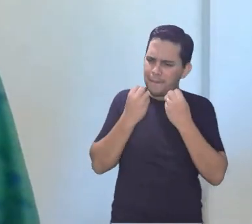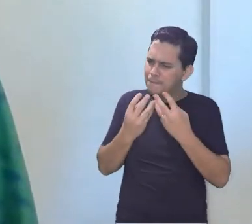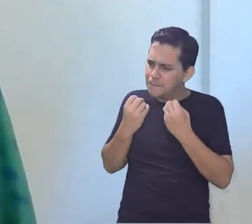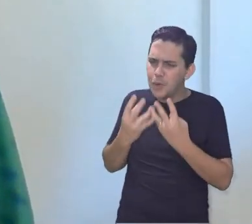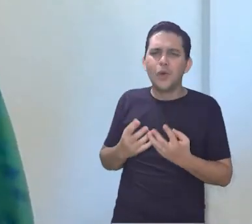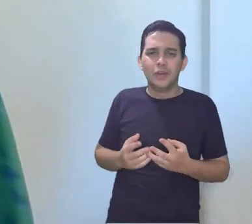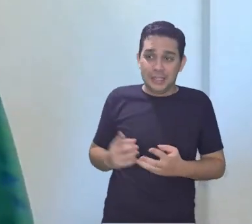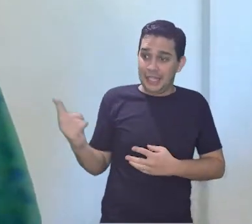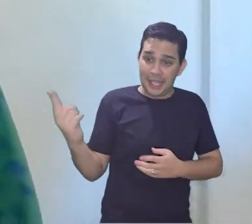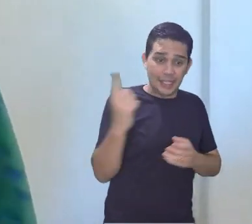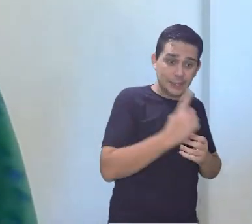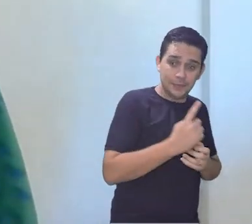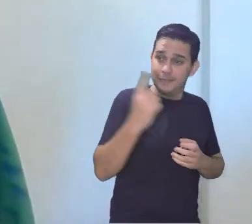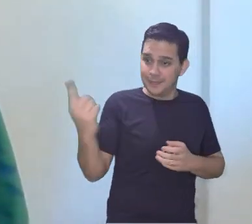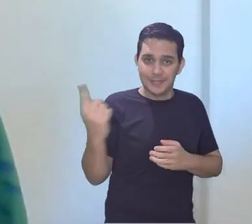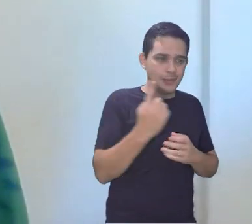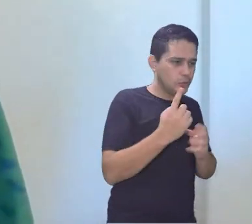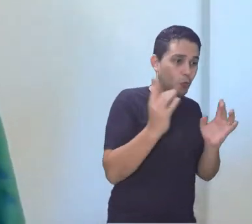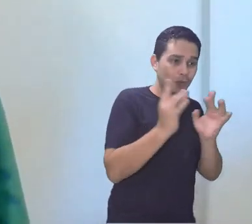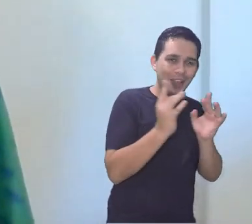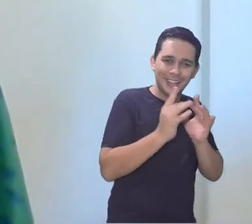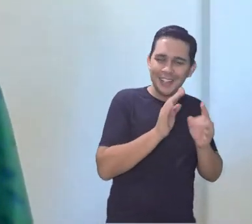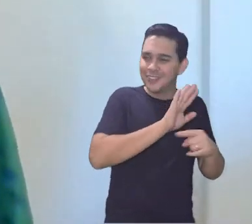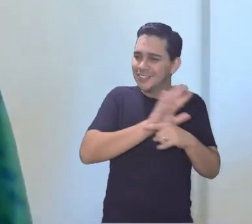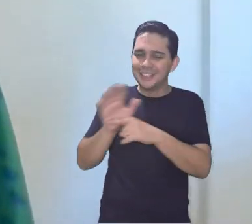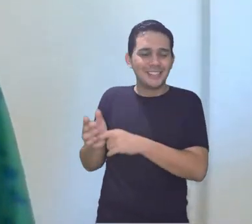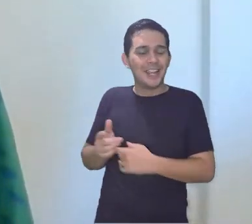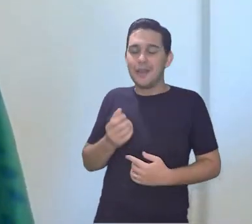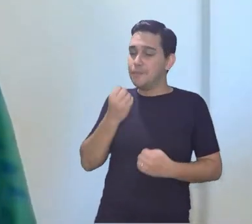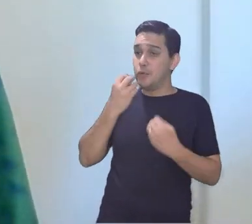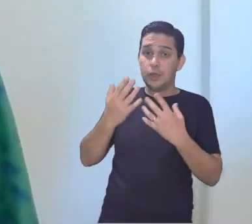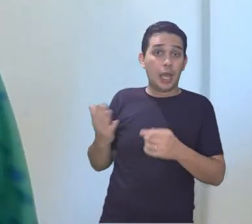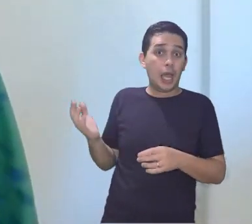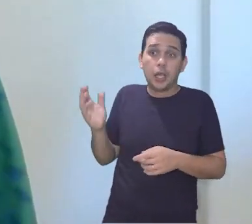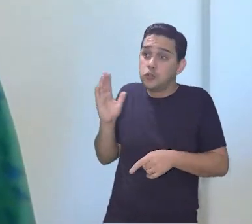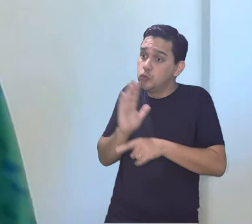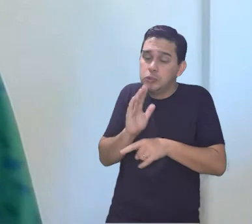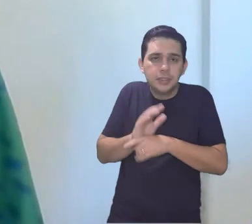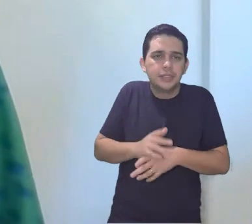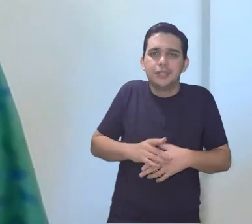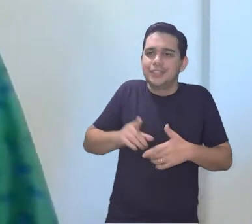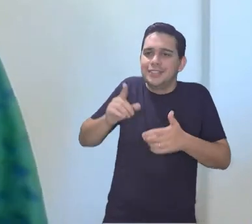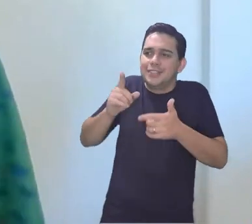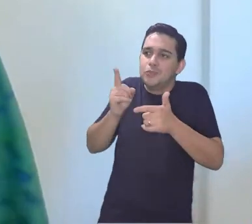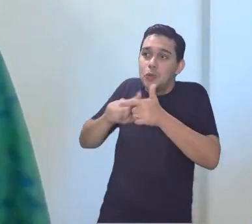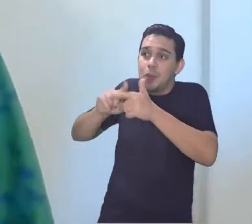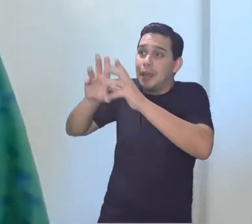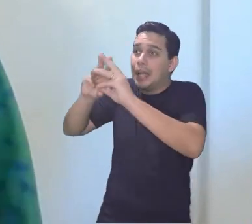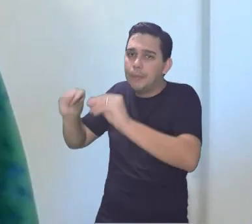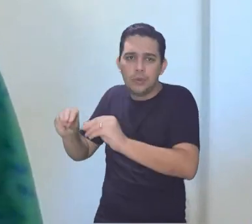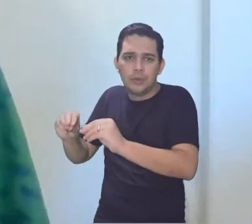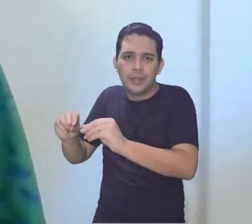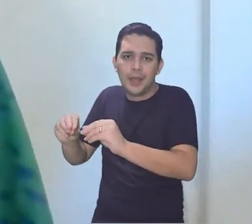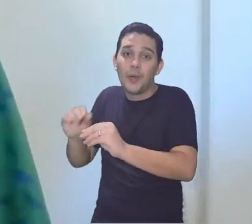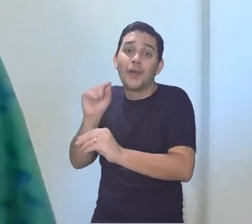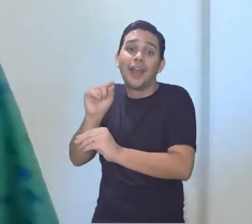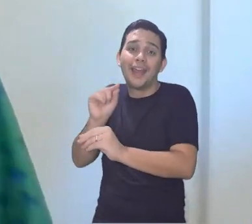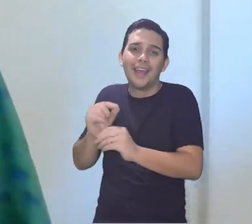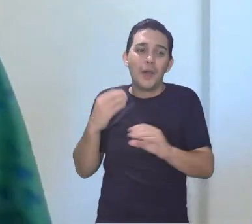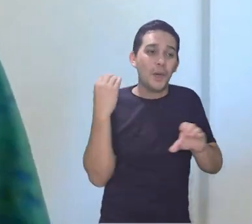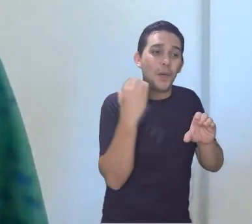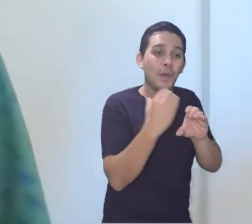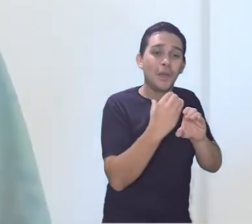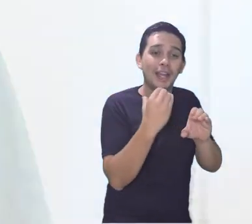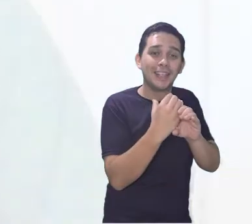um outro problema seríssimo que a gente tem no poder público, que é uma dificuldade de se comunicar de forma adequada